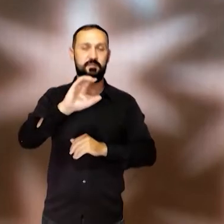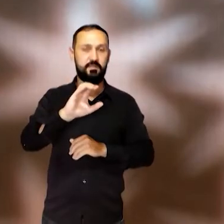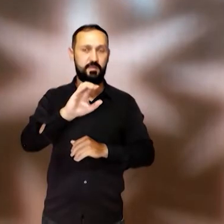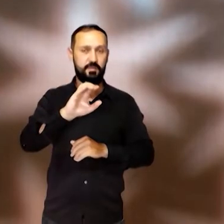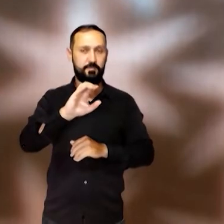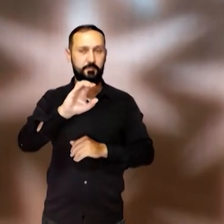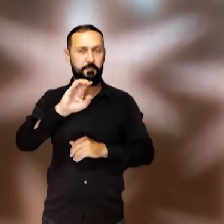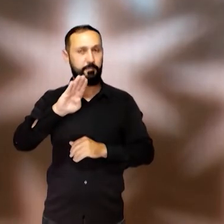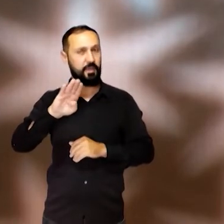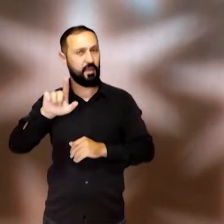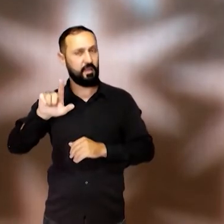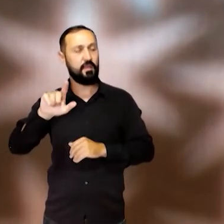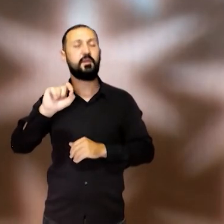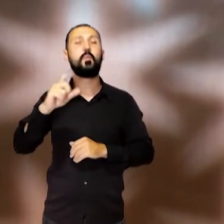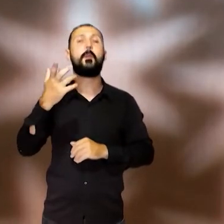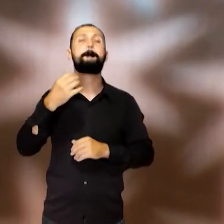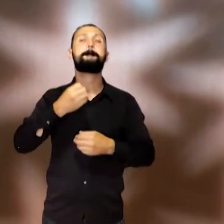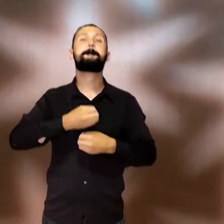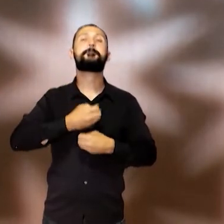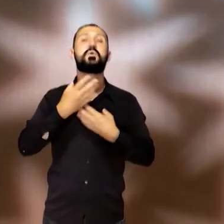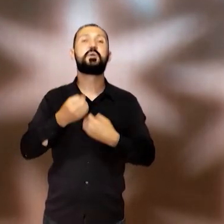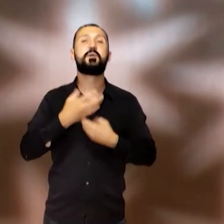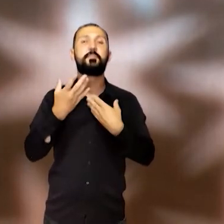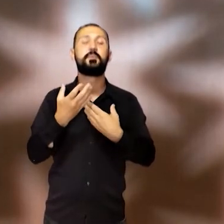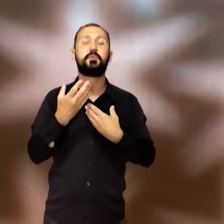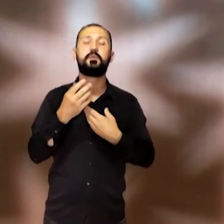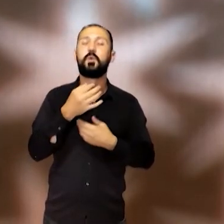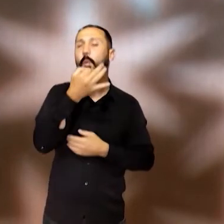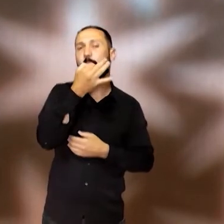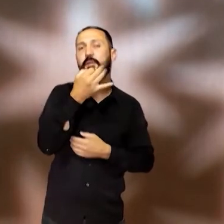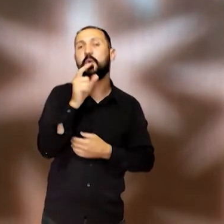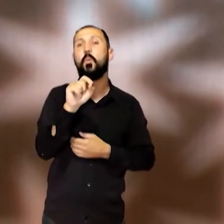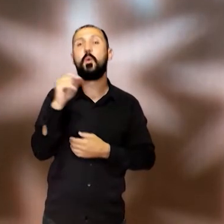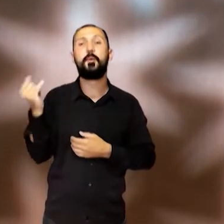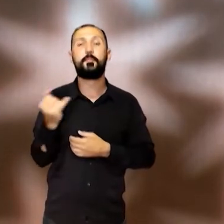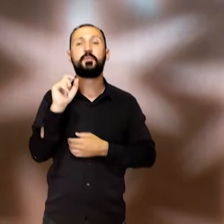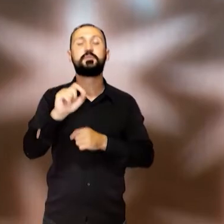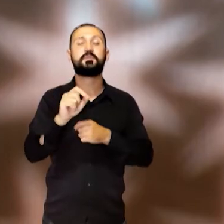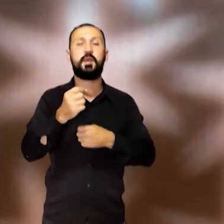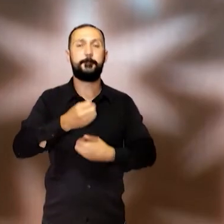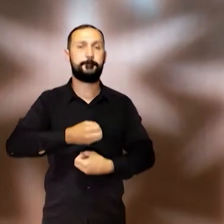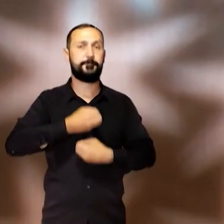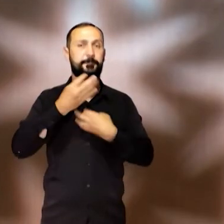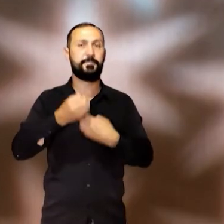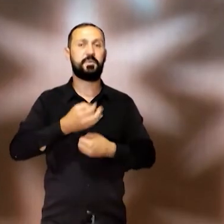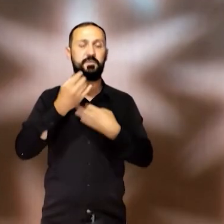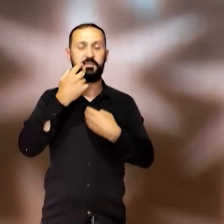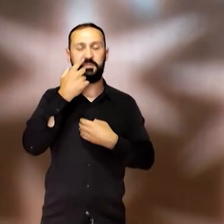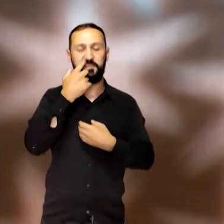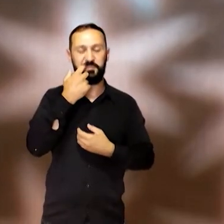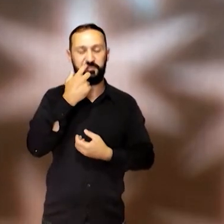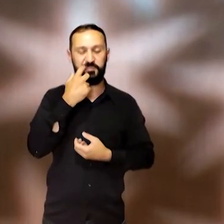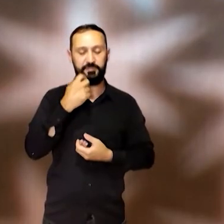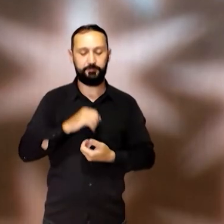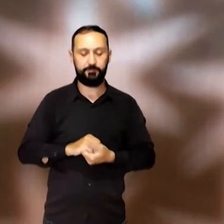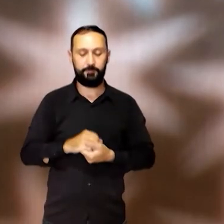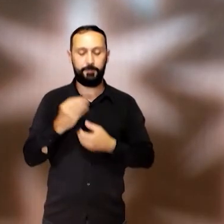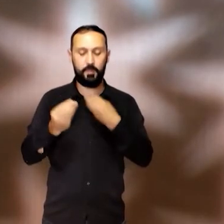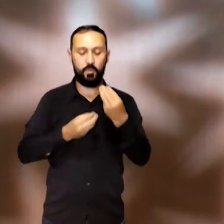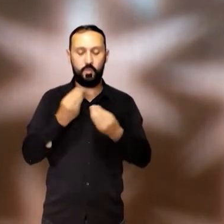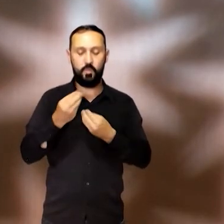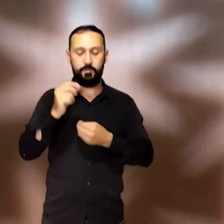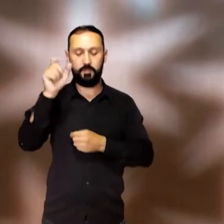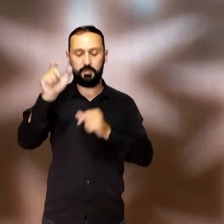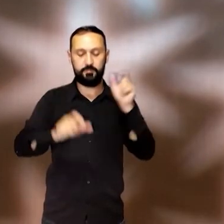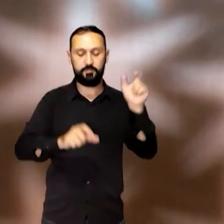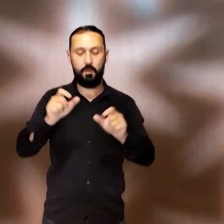CBL. Quais poemas são retratados neles e, em sua opinião, qual que é a importância da poesia para a literatura e de que